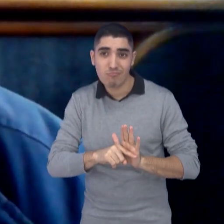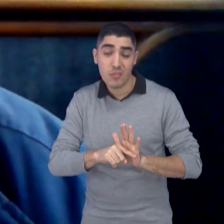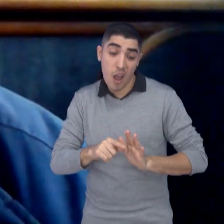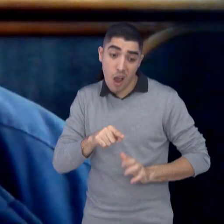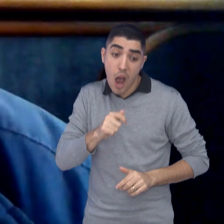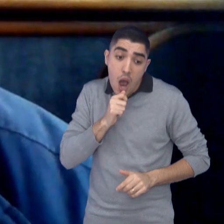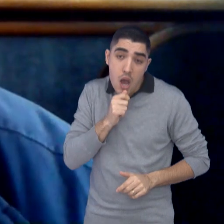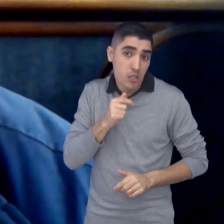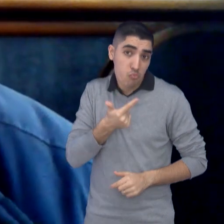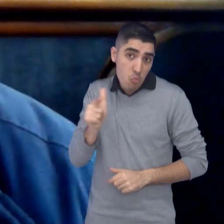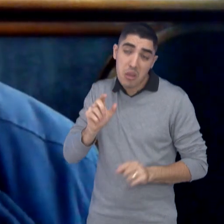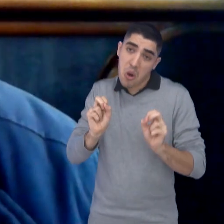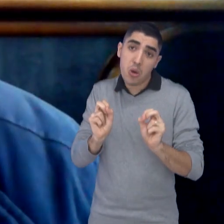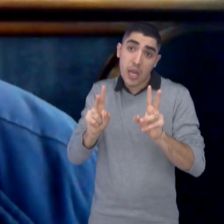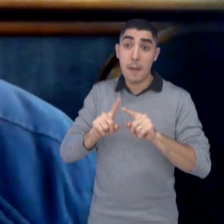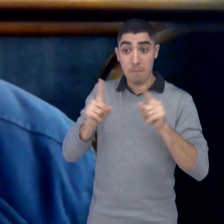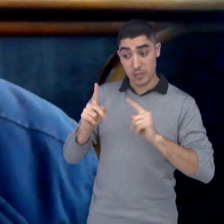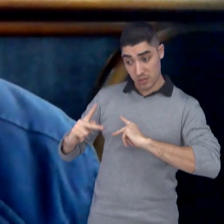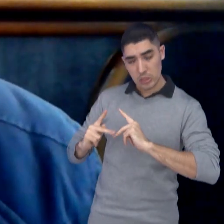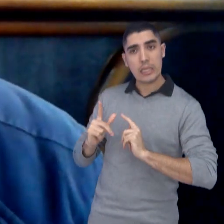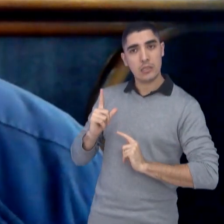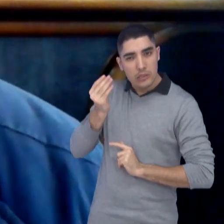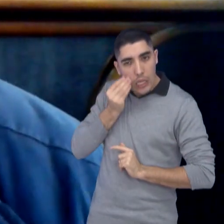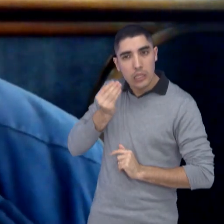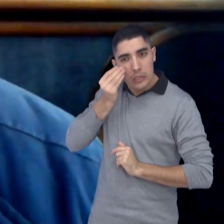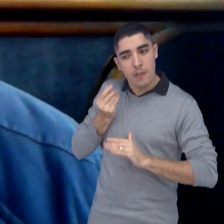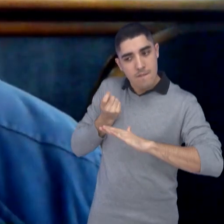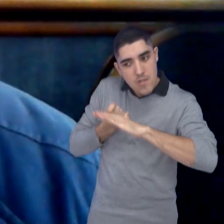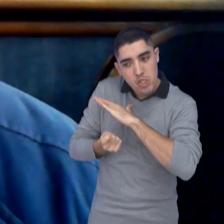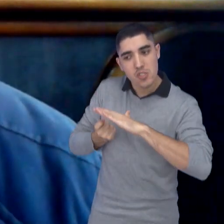em seguida estão instalando. A gente vê esses